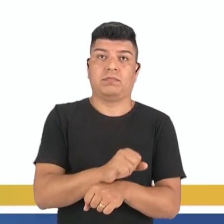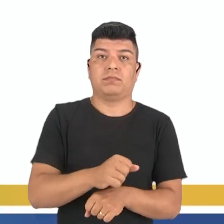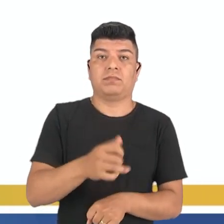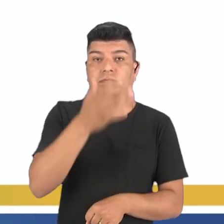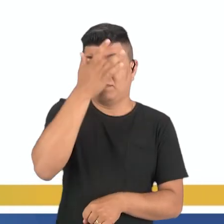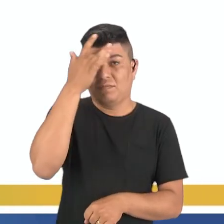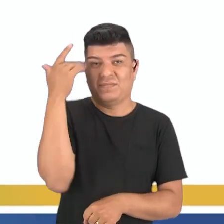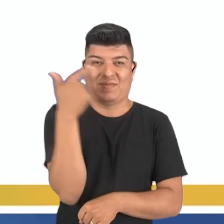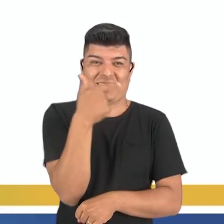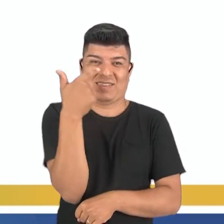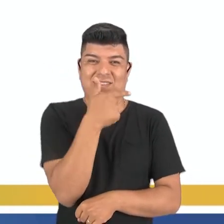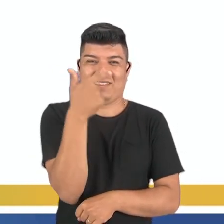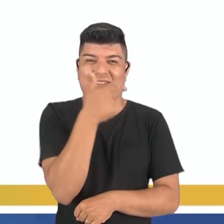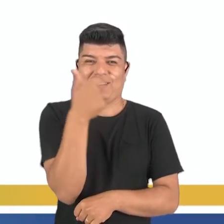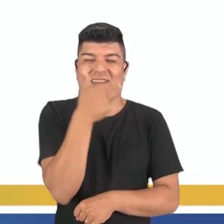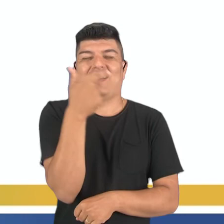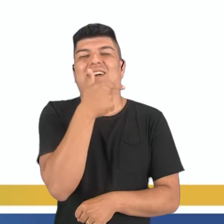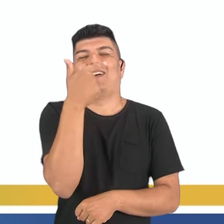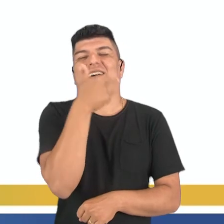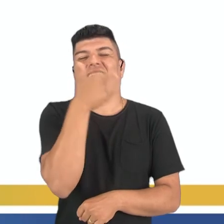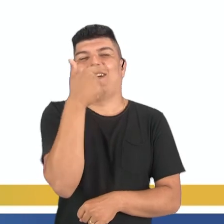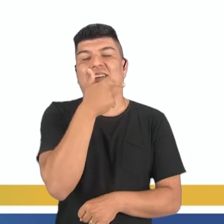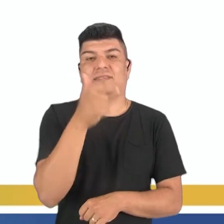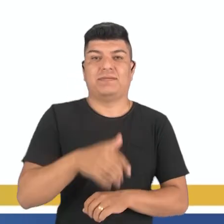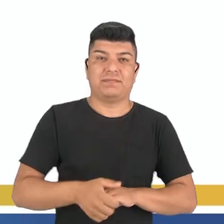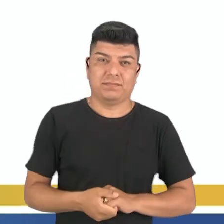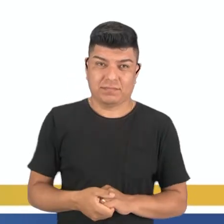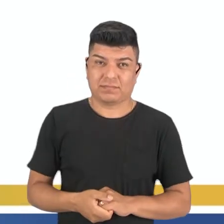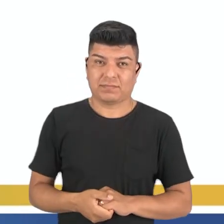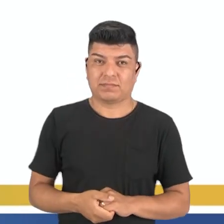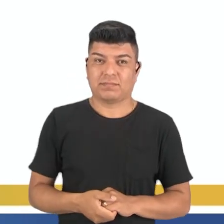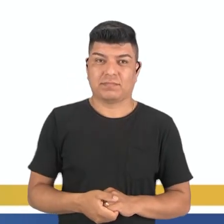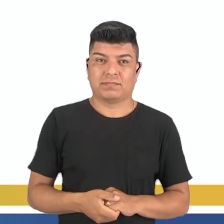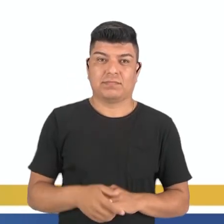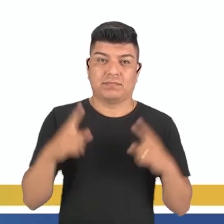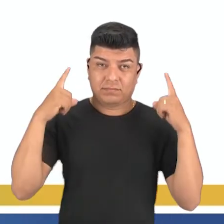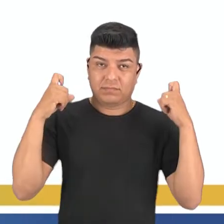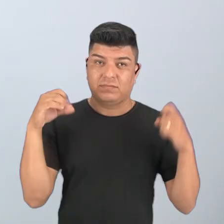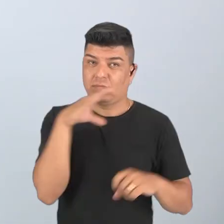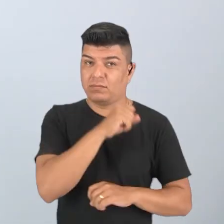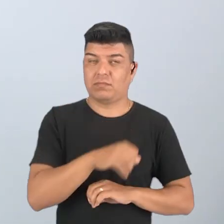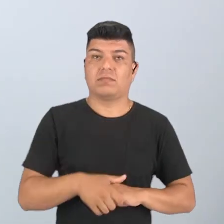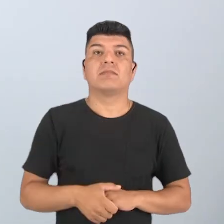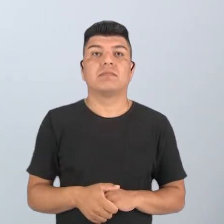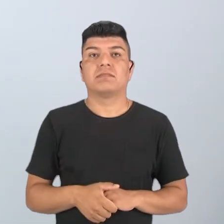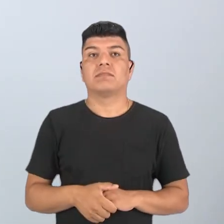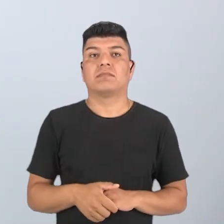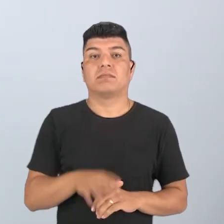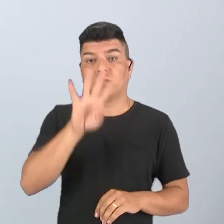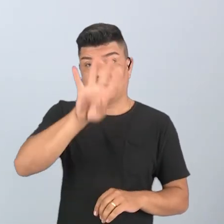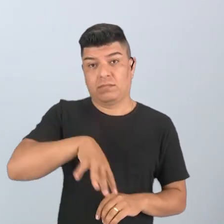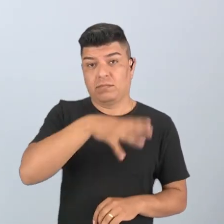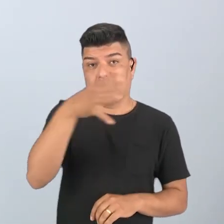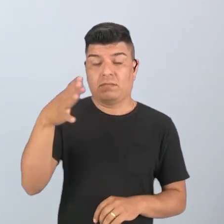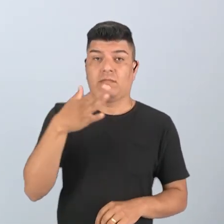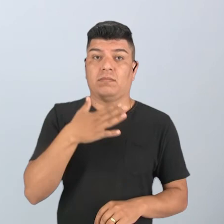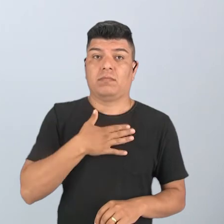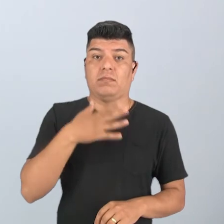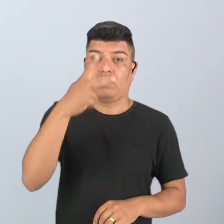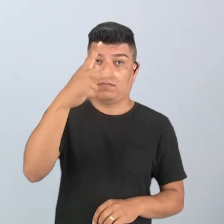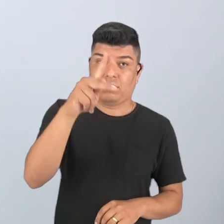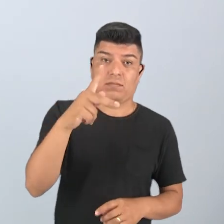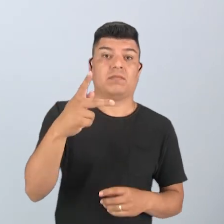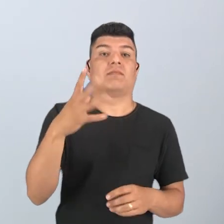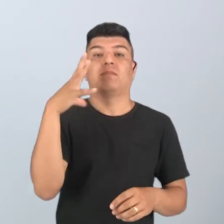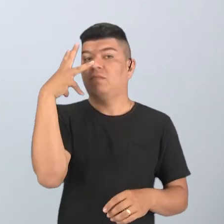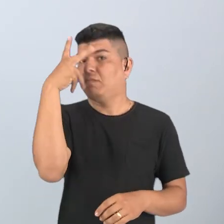pessoa rindo, sorrindo, dando gargalhada, ha, ha, ha, ha, né? Um som curto, tá bom? Essa foi a minha tabela. Eu quero que a sua também